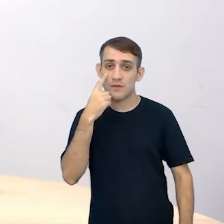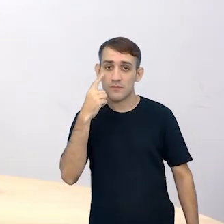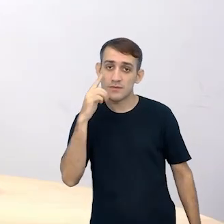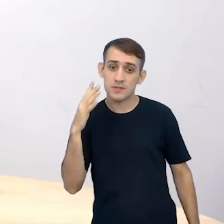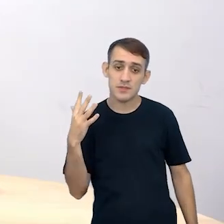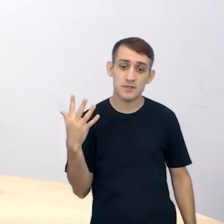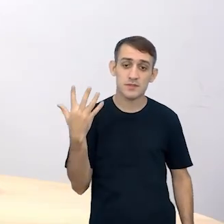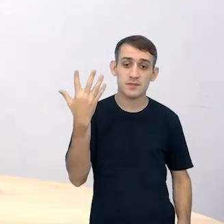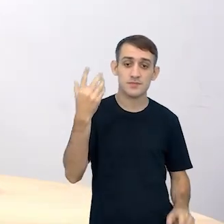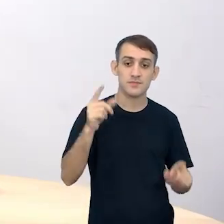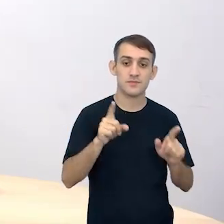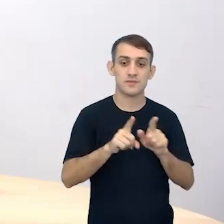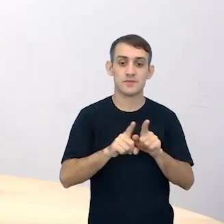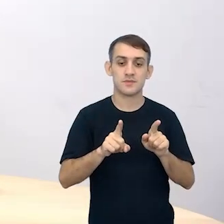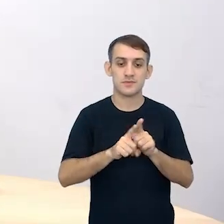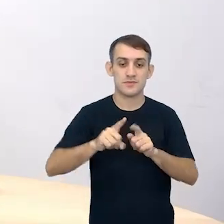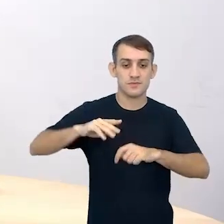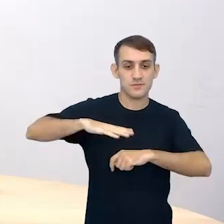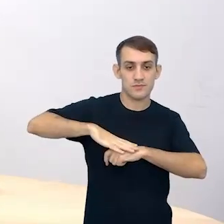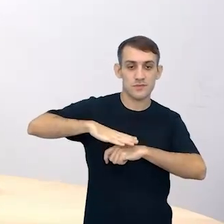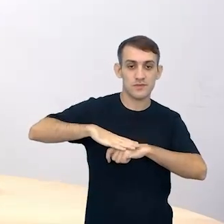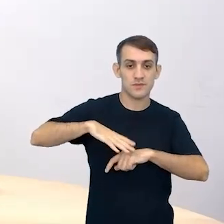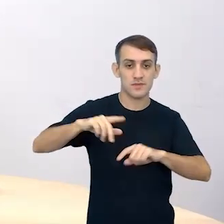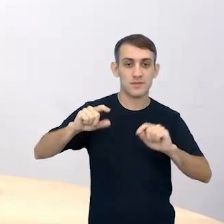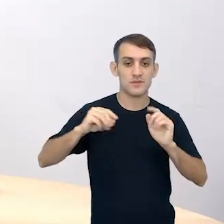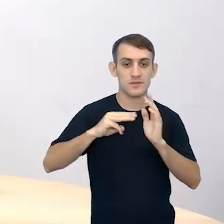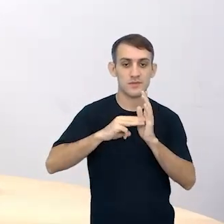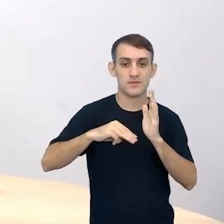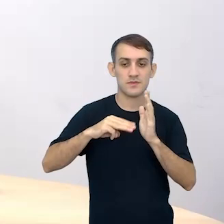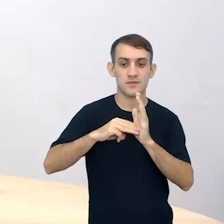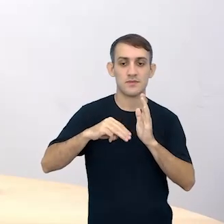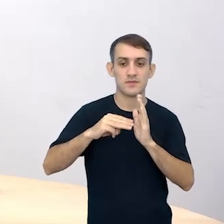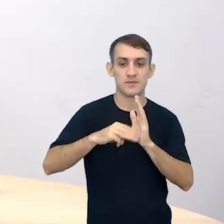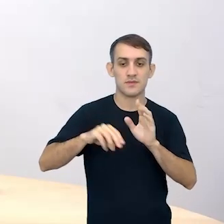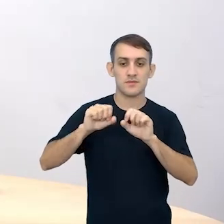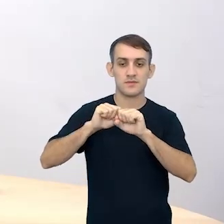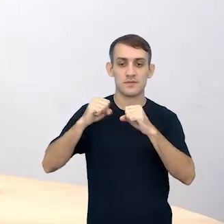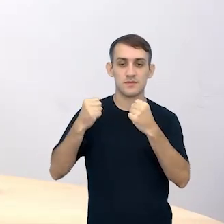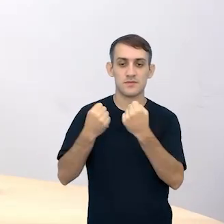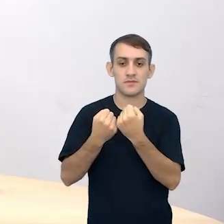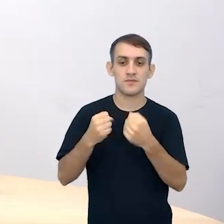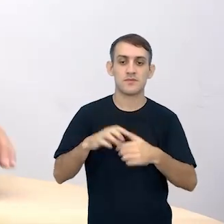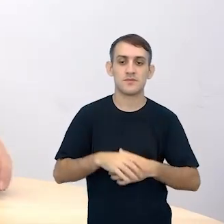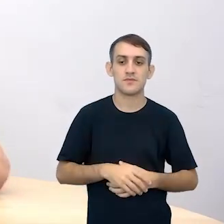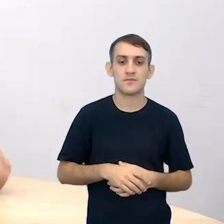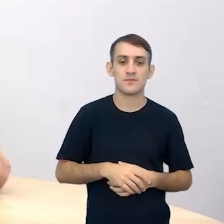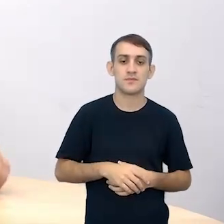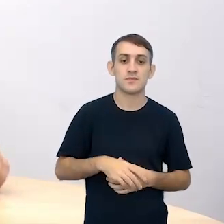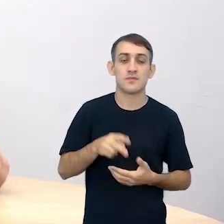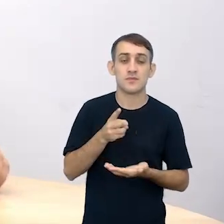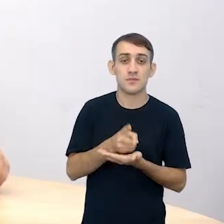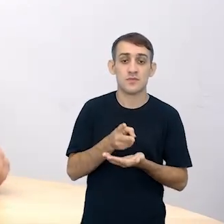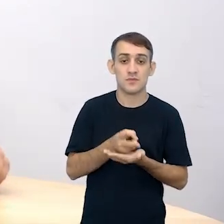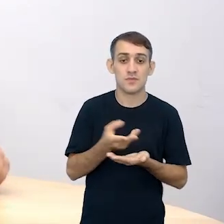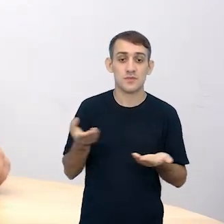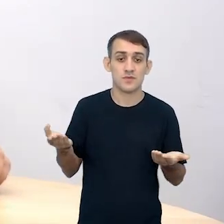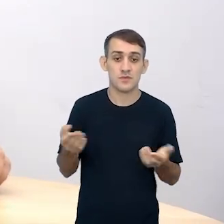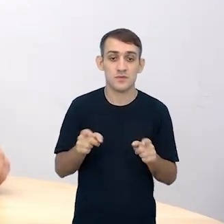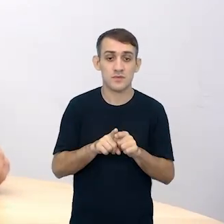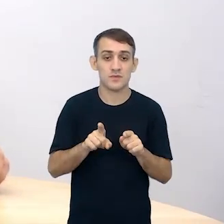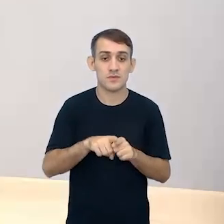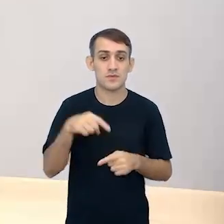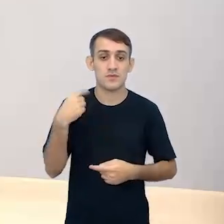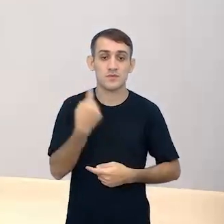tudo, e fazendo, então, a metodologia dos seminários. Continuando, então... Vamos falar um pouquinho